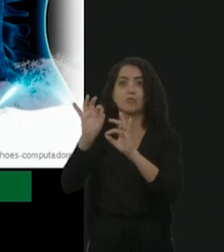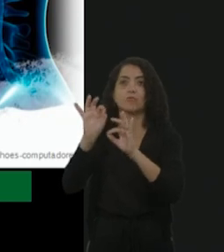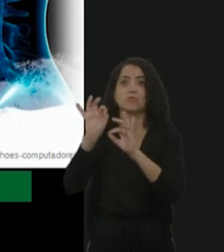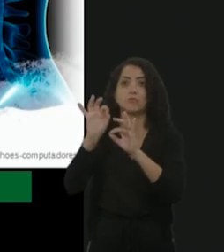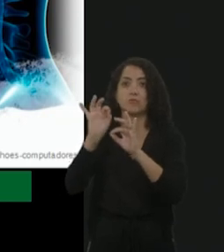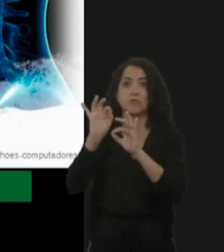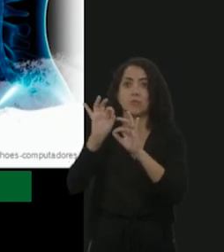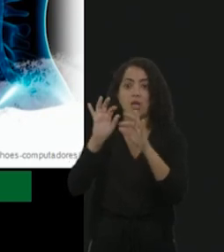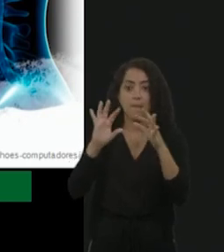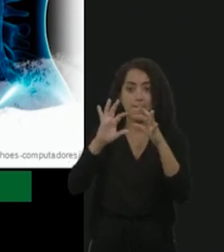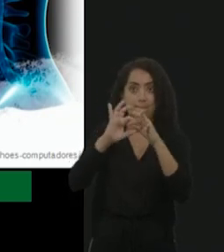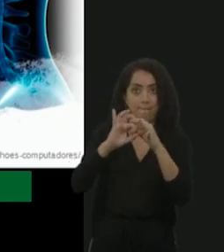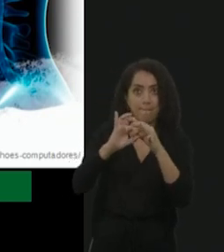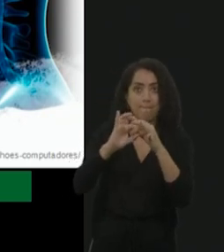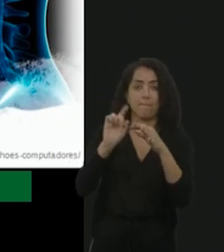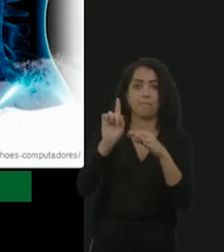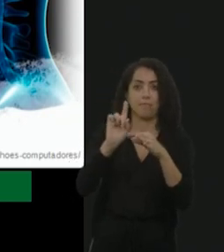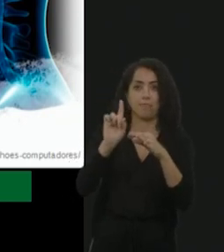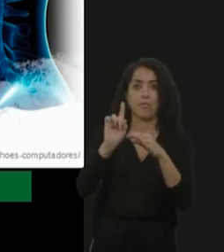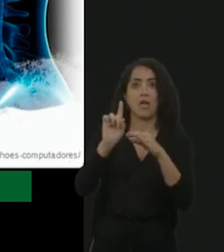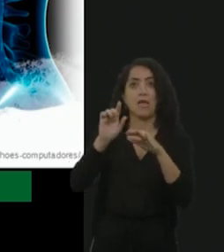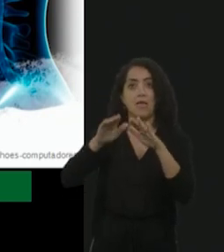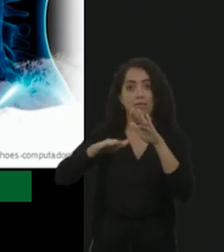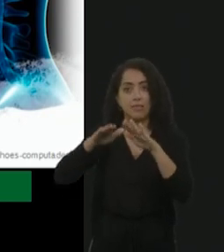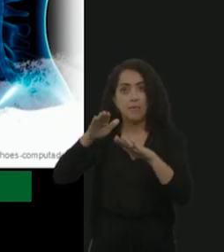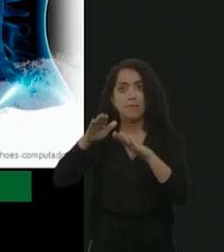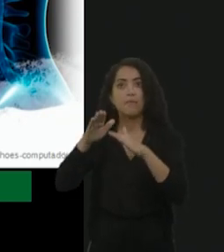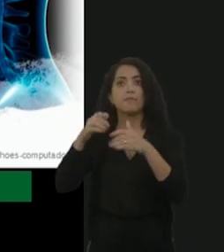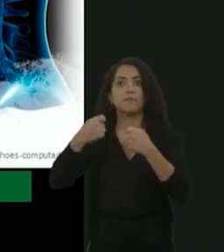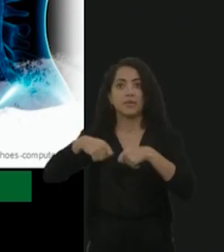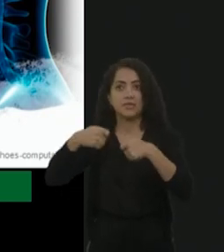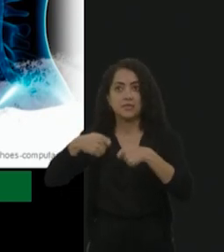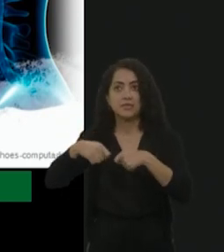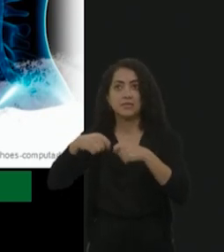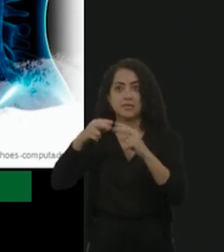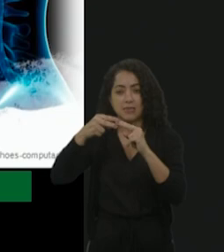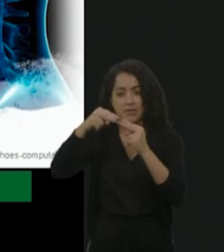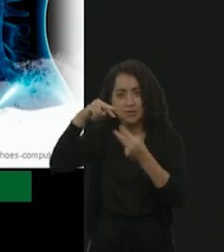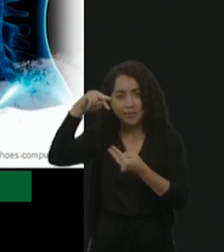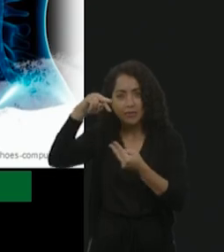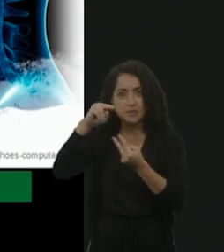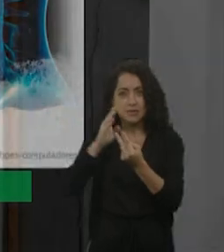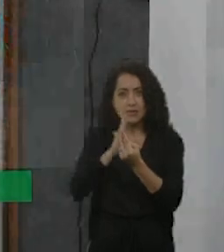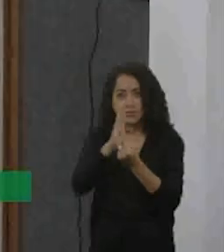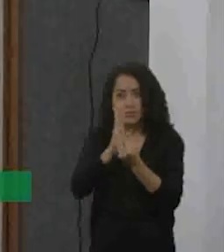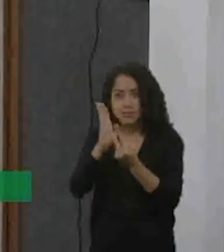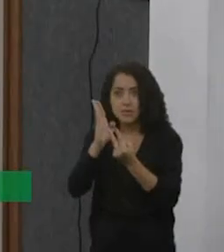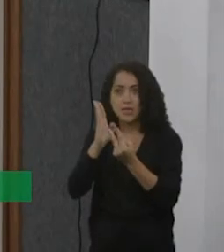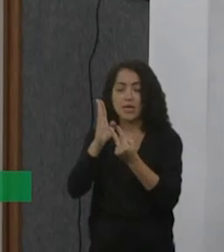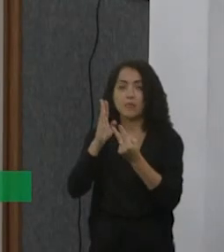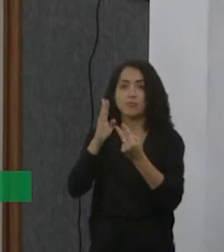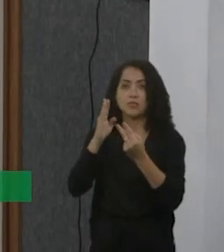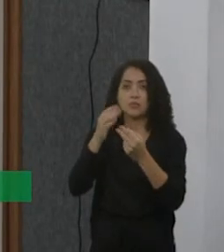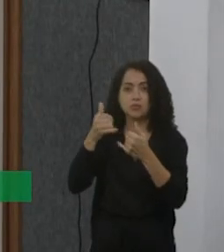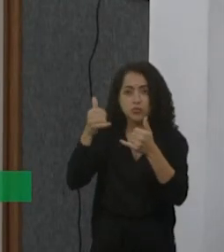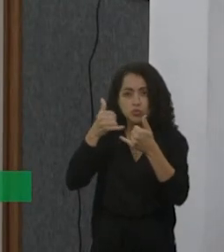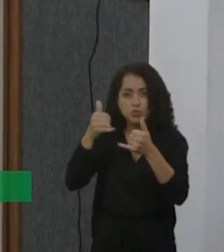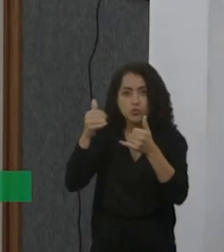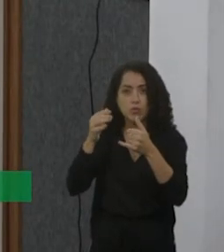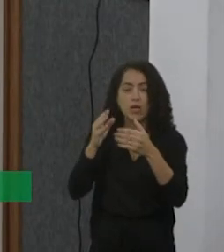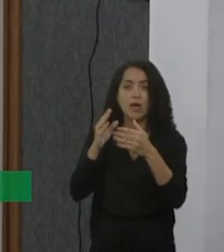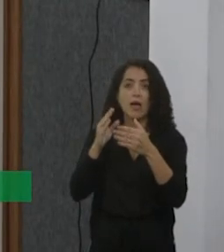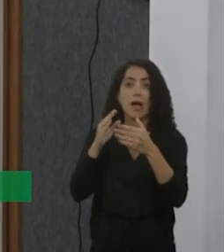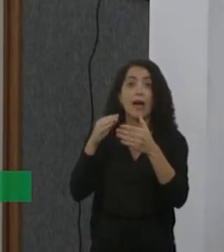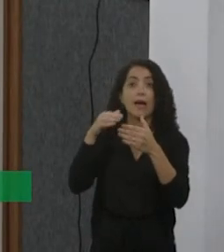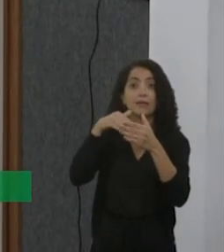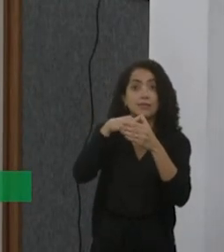fisicamente ligados, né? Então depende dessa sinapse, para a informação correr do sistema nervoso central até onde ela deve chegar